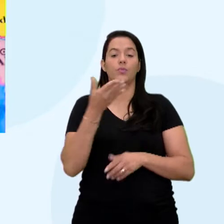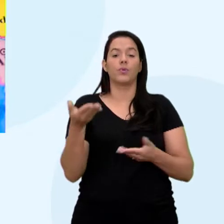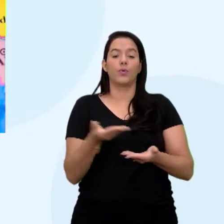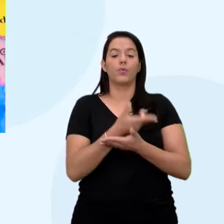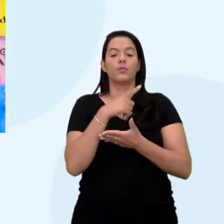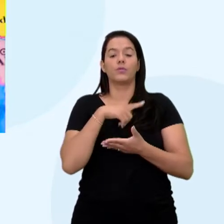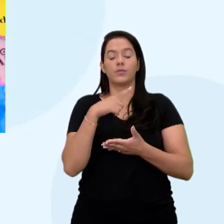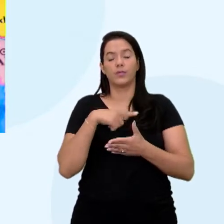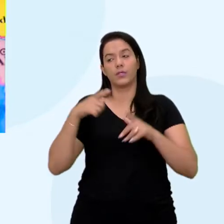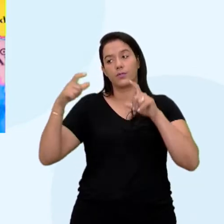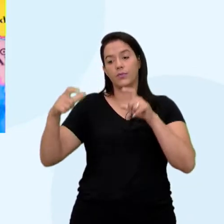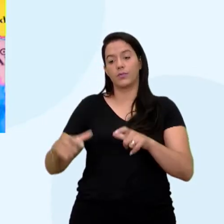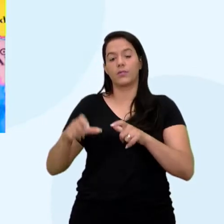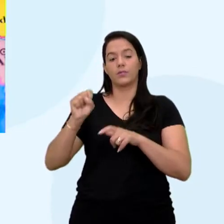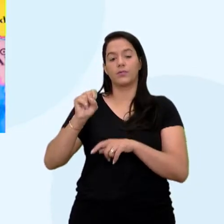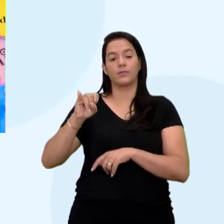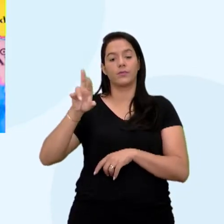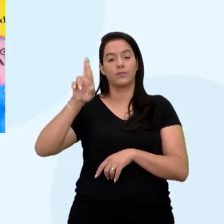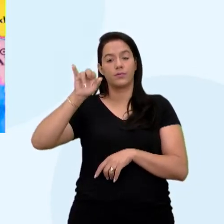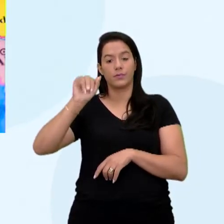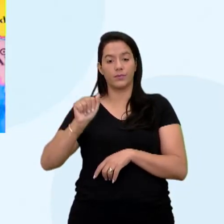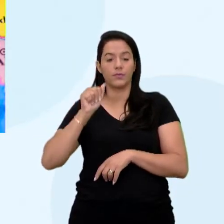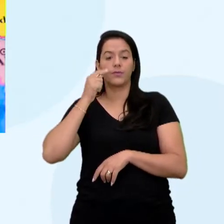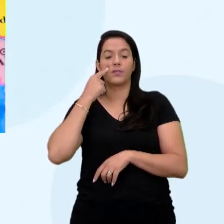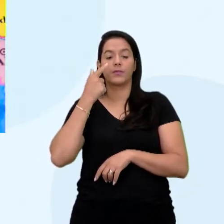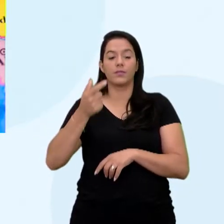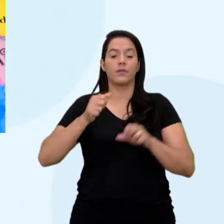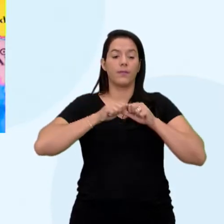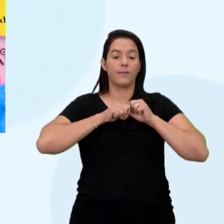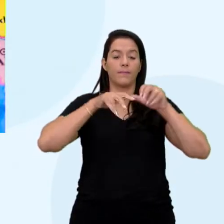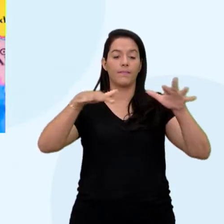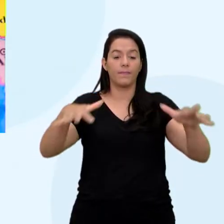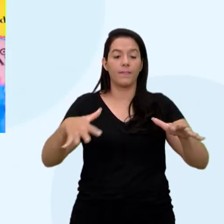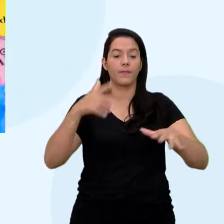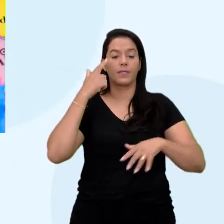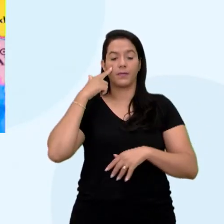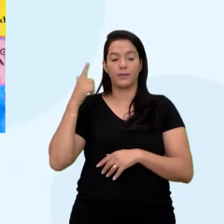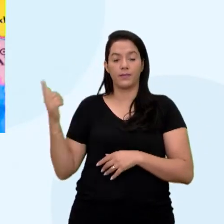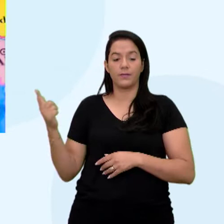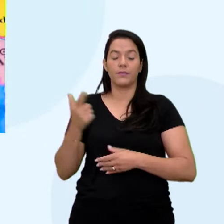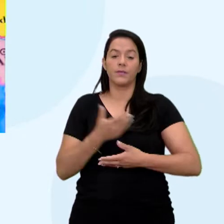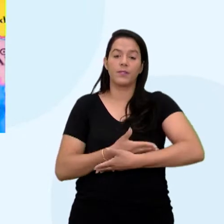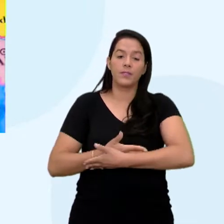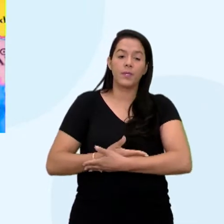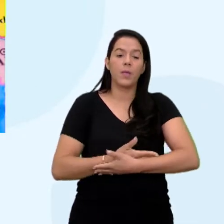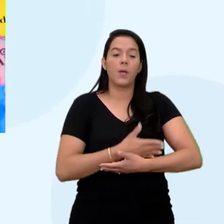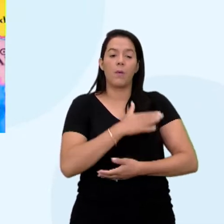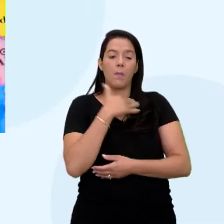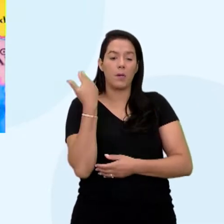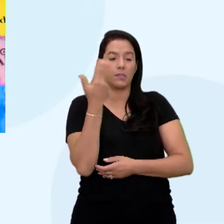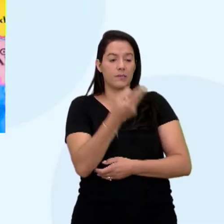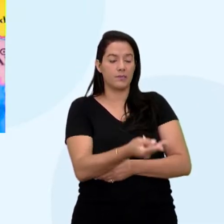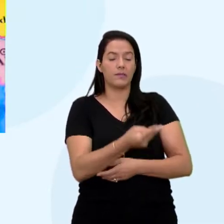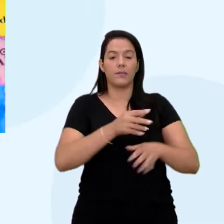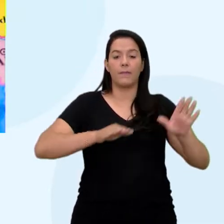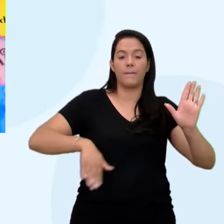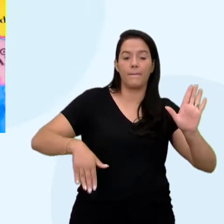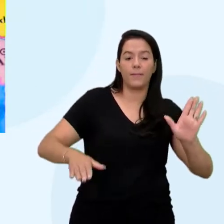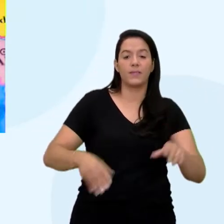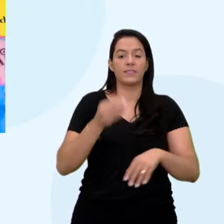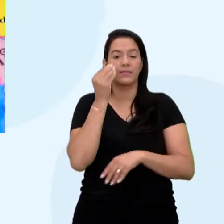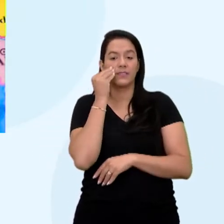da Síria? Lembra daquela imagem que viralizou no mundo terrível, daquela criancinha morta na praia? Uma família que